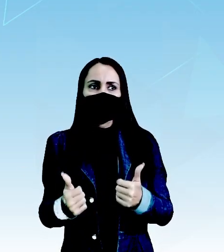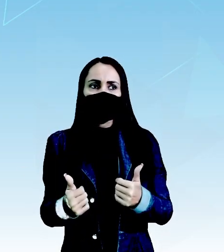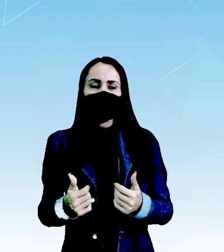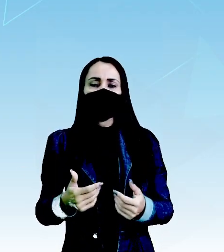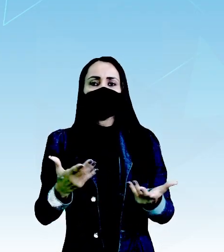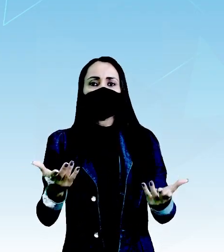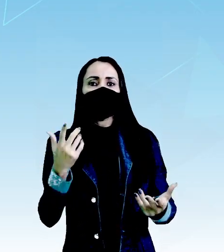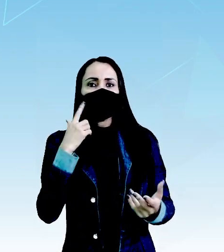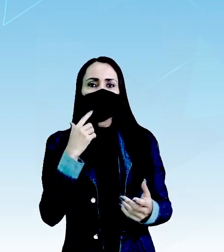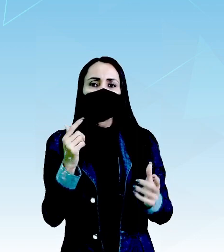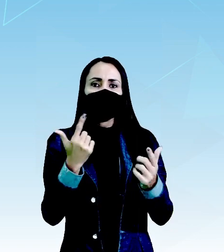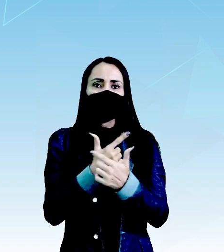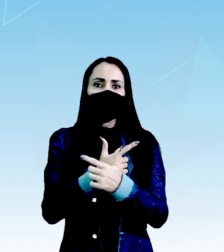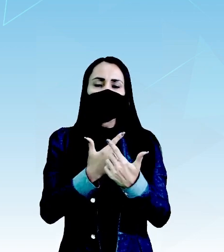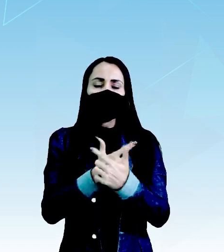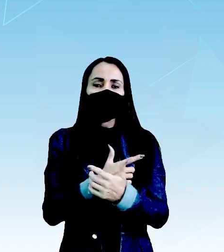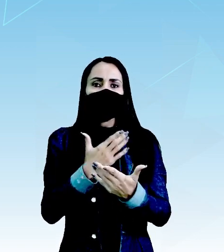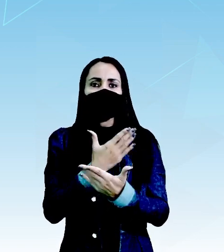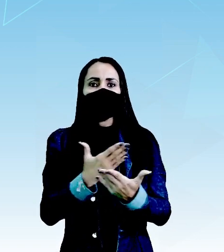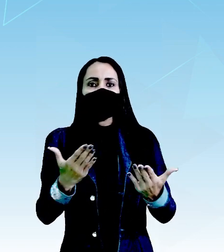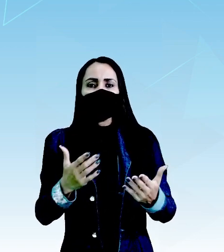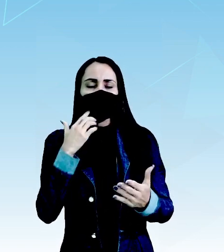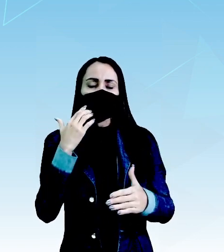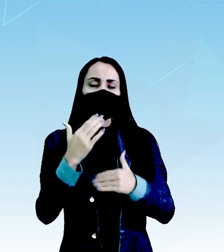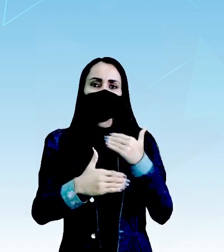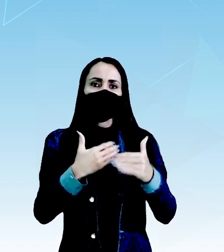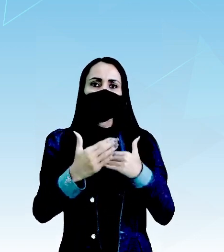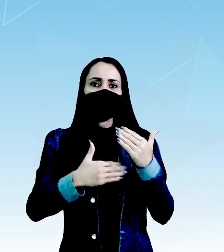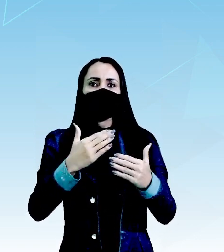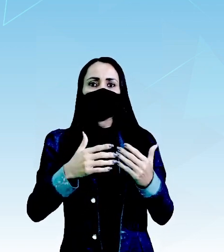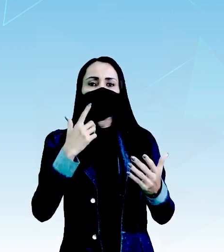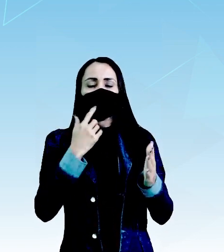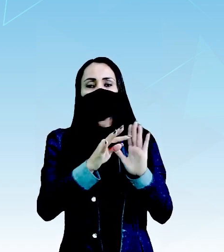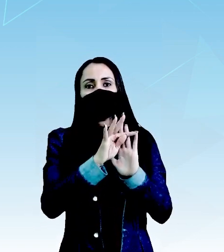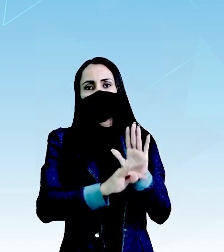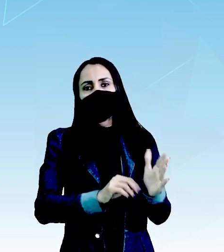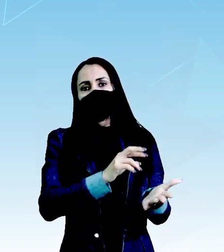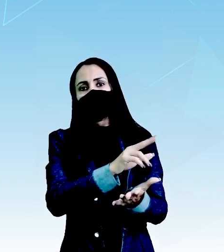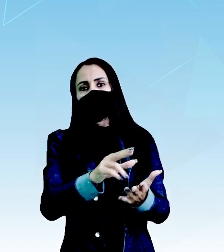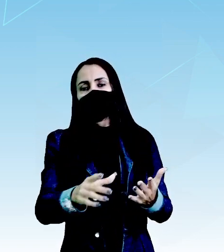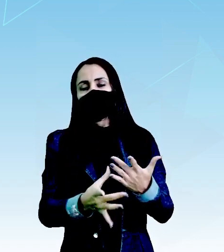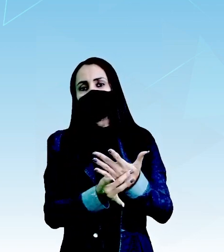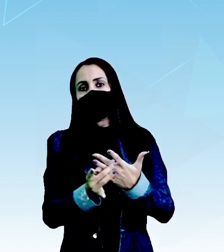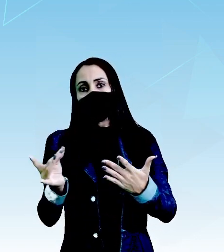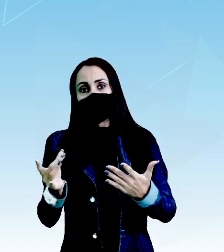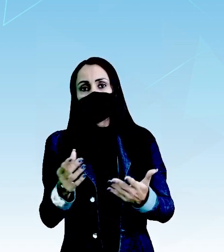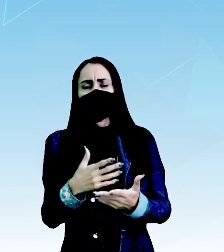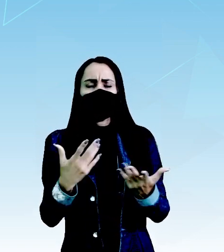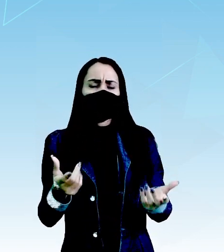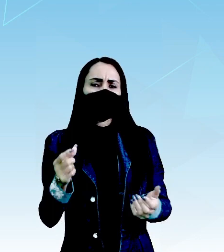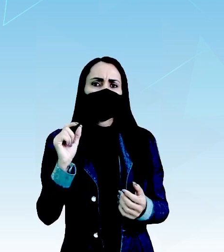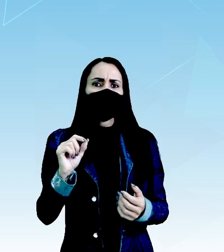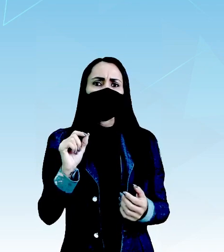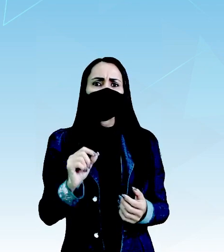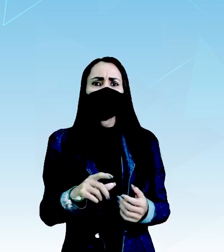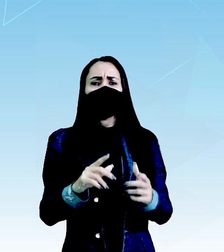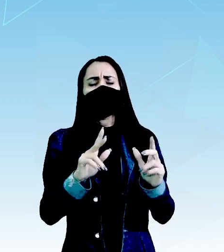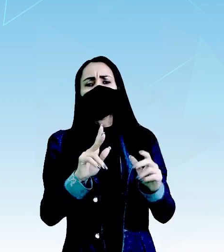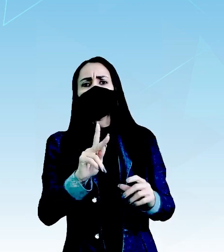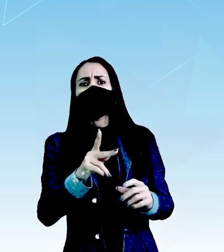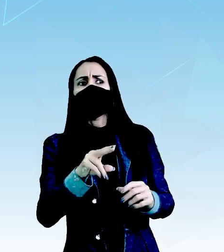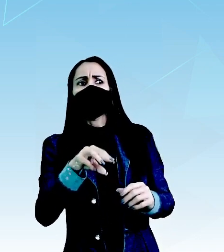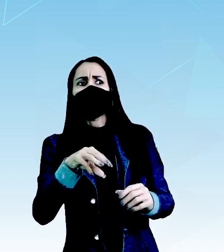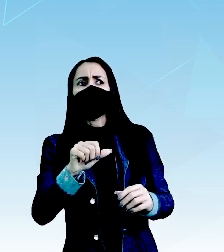ver o humor e a ironia se construindo em textos multissemióticos. Mas o que será o humor, a ironia